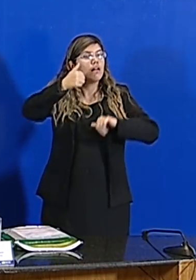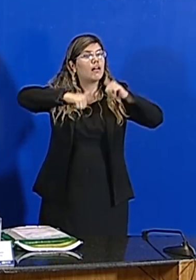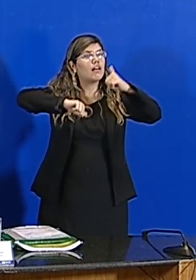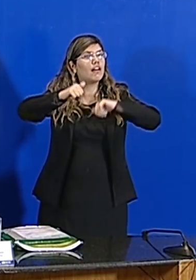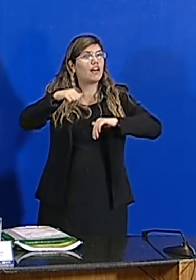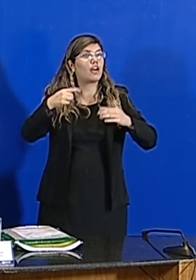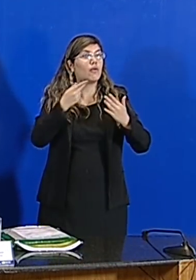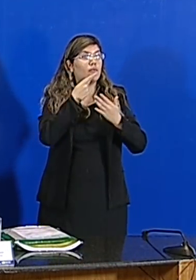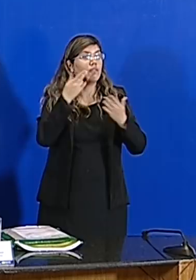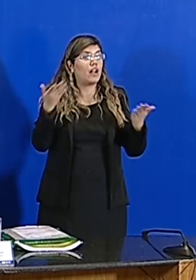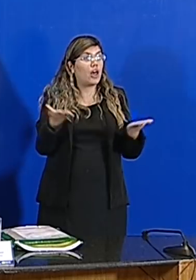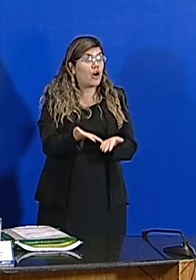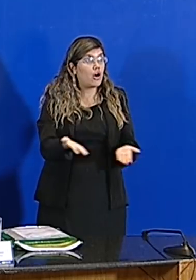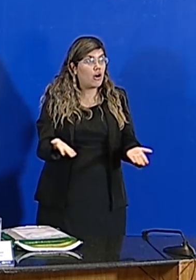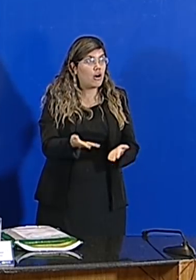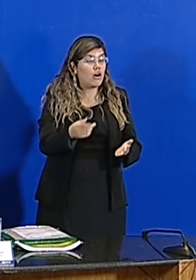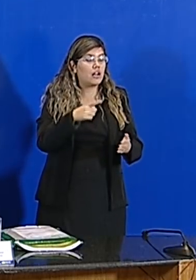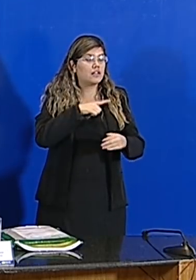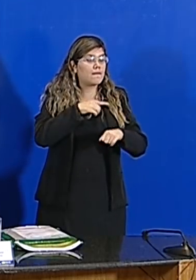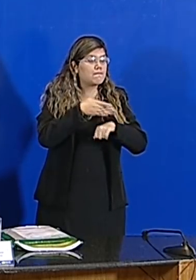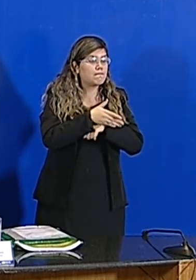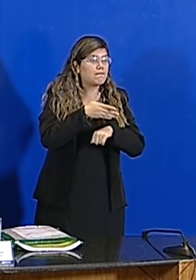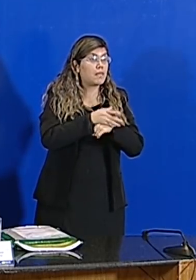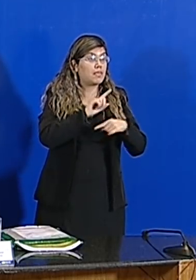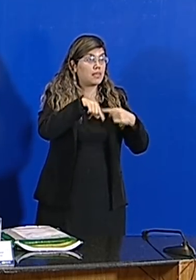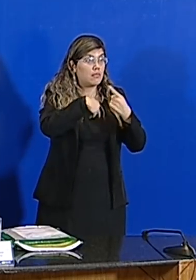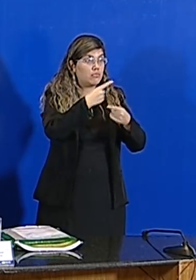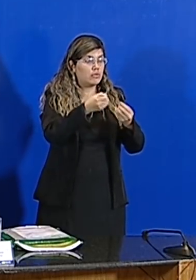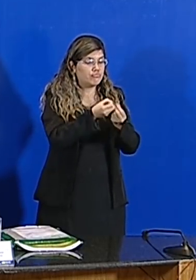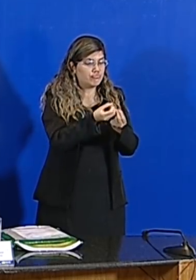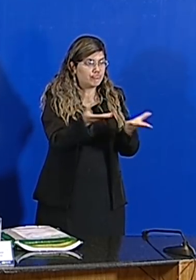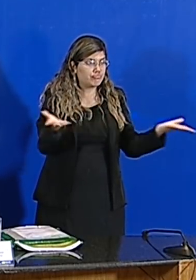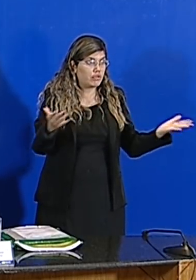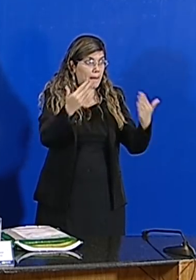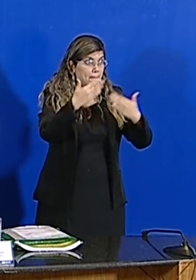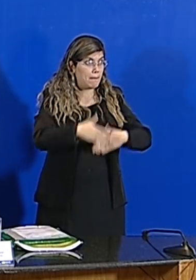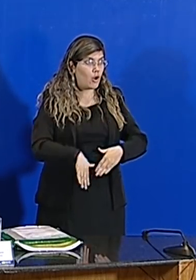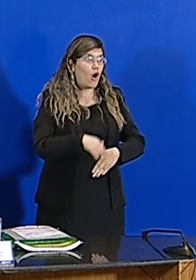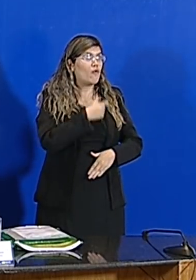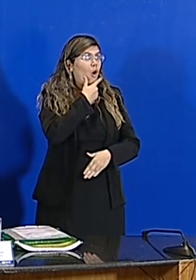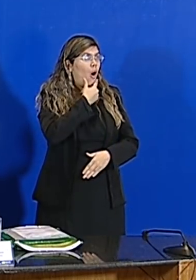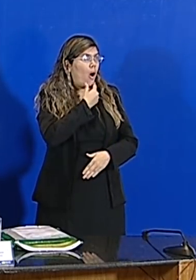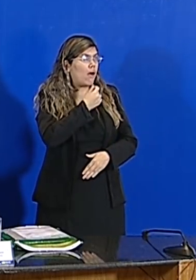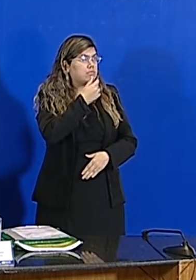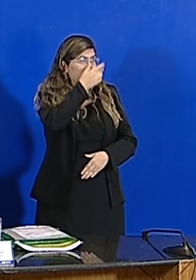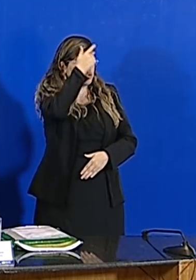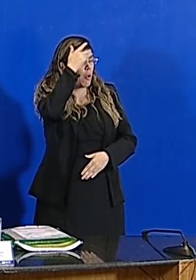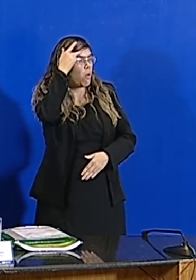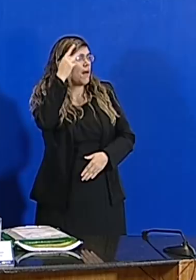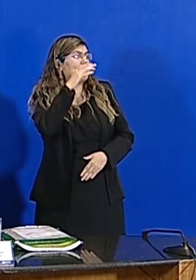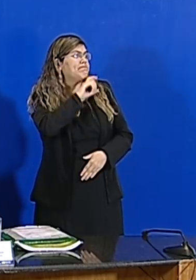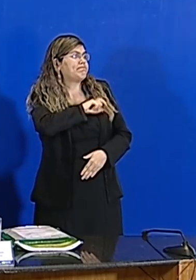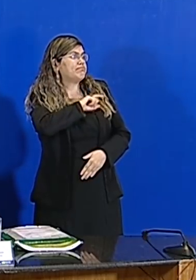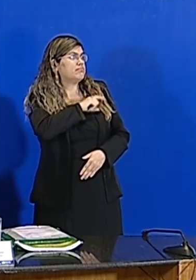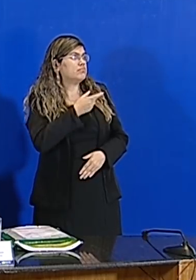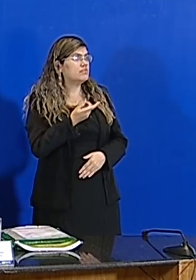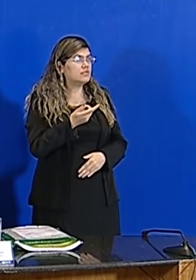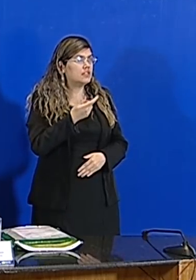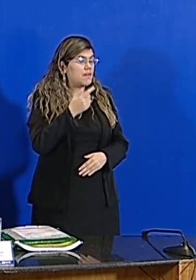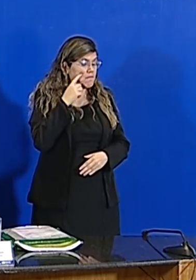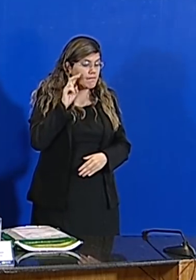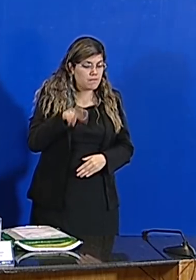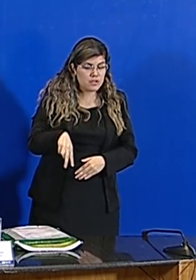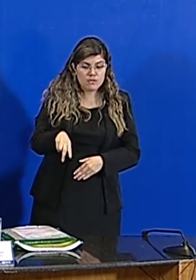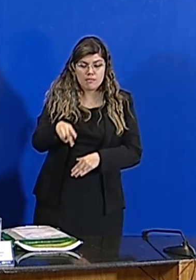acabei de falar. Ele teve acesso depois da distribuição das provas, um malandro, viu os alunos que não tinham